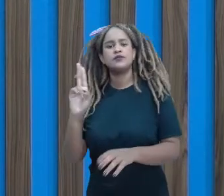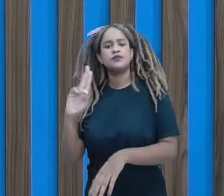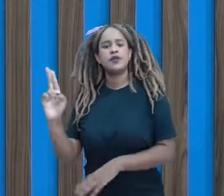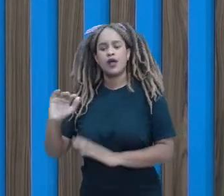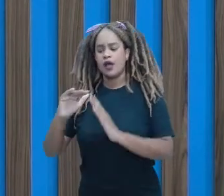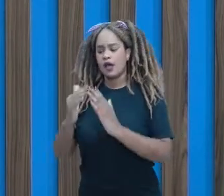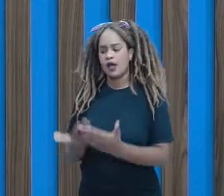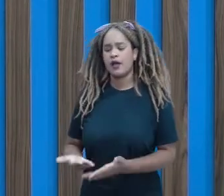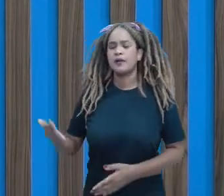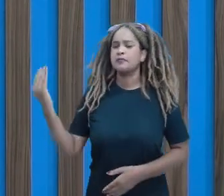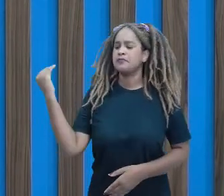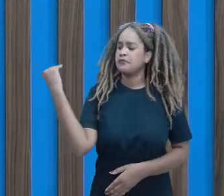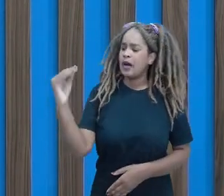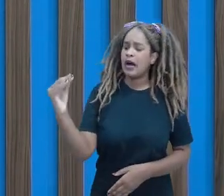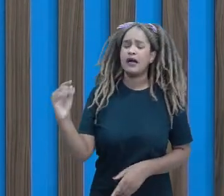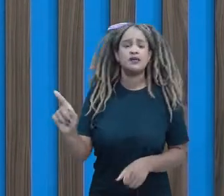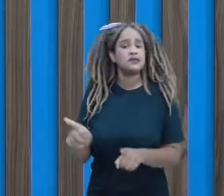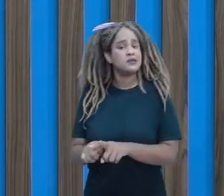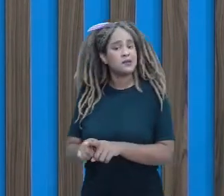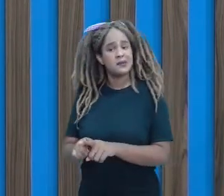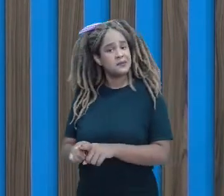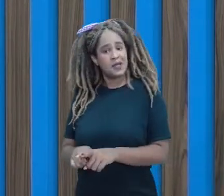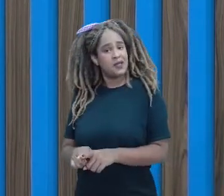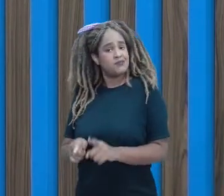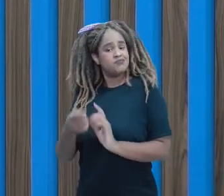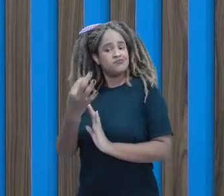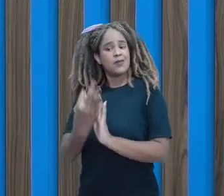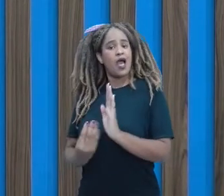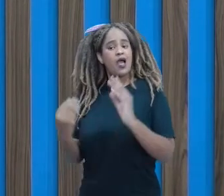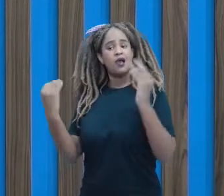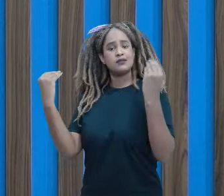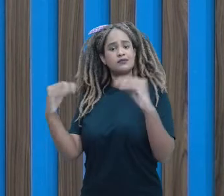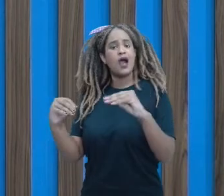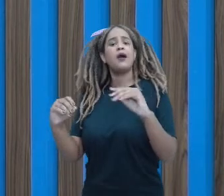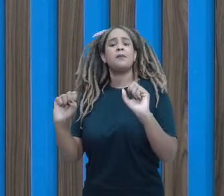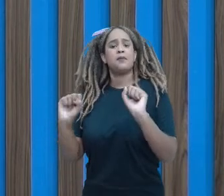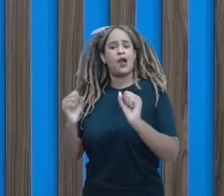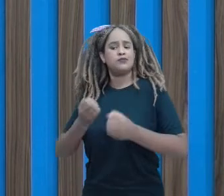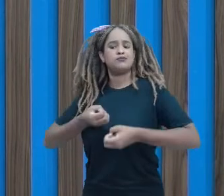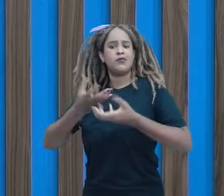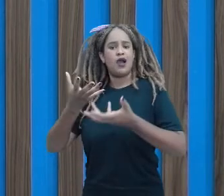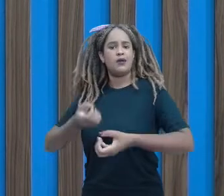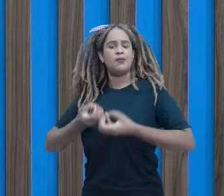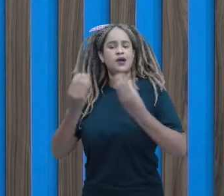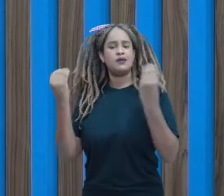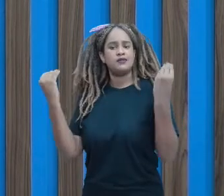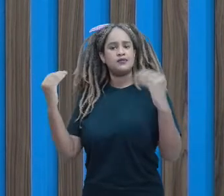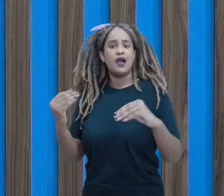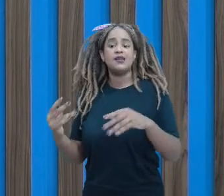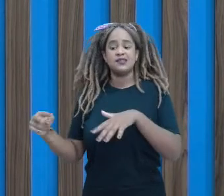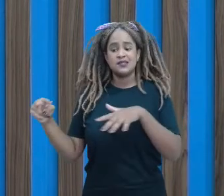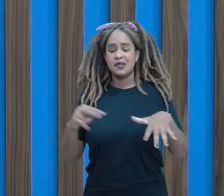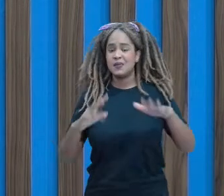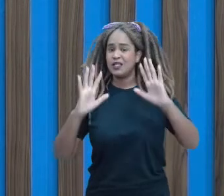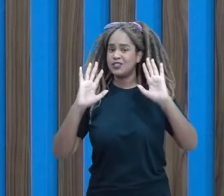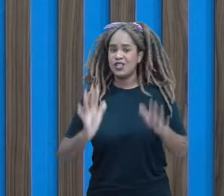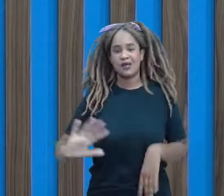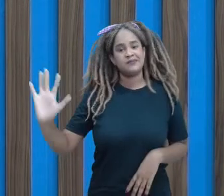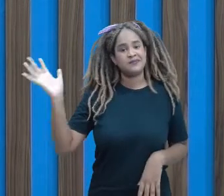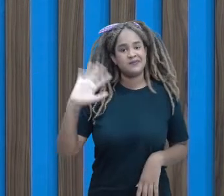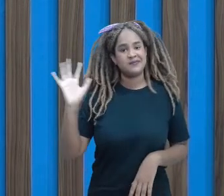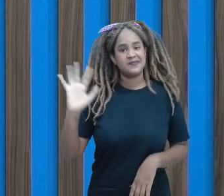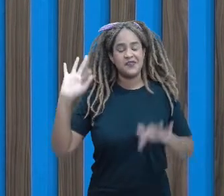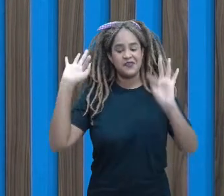escola, coloca até uma mensagem aí para a gente, né? Começando já a semana de despedida, então quem quiser já